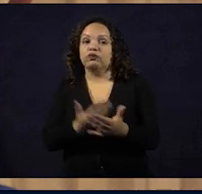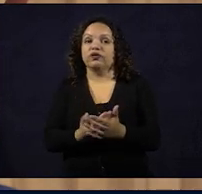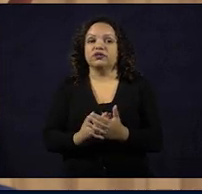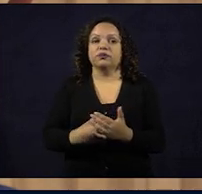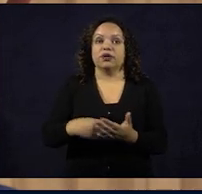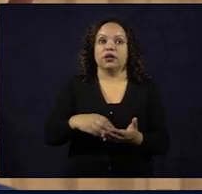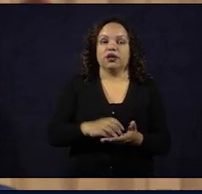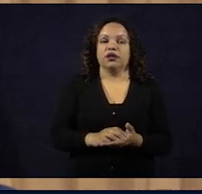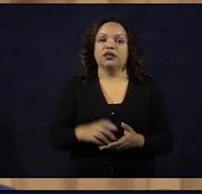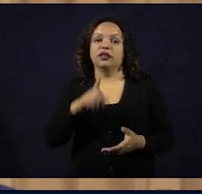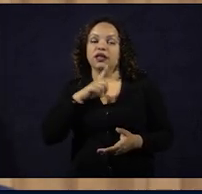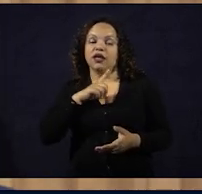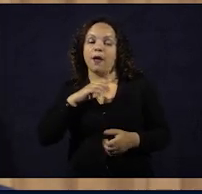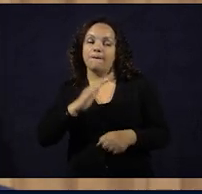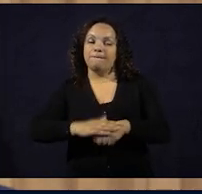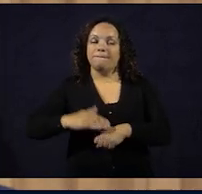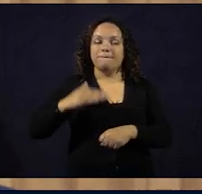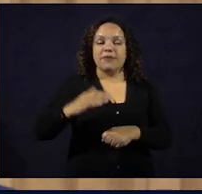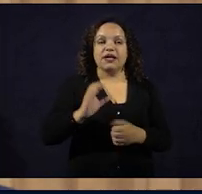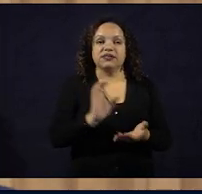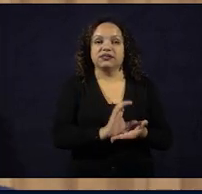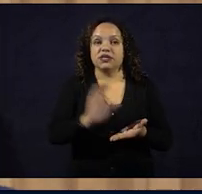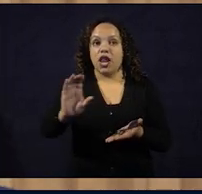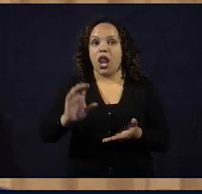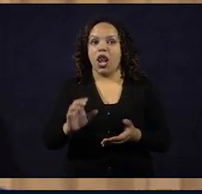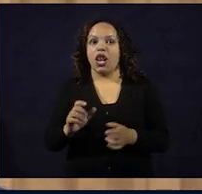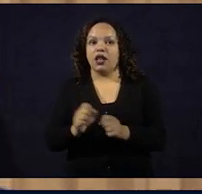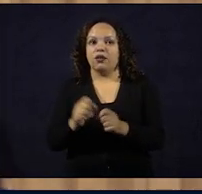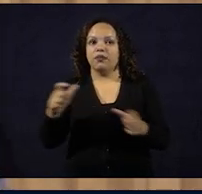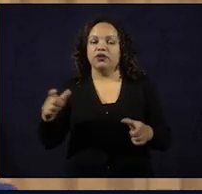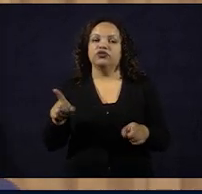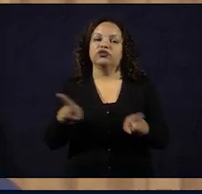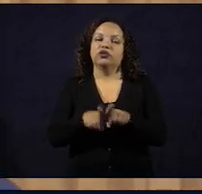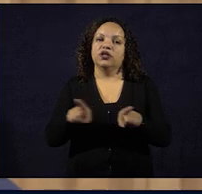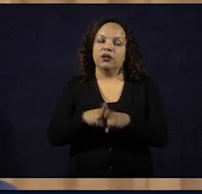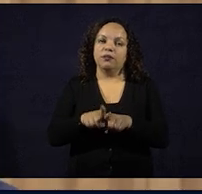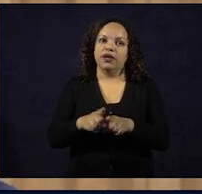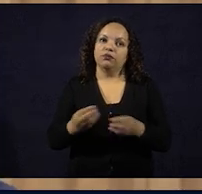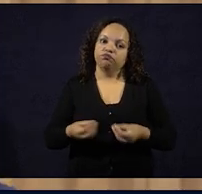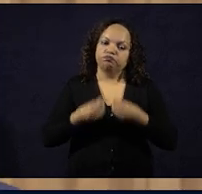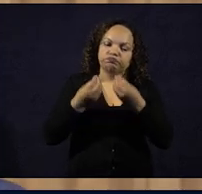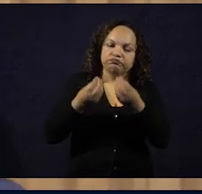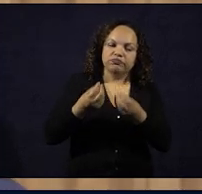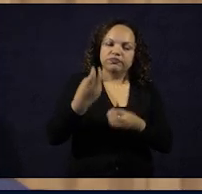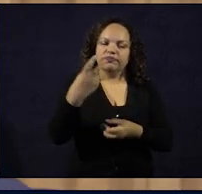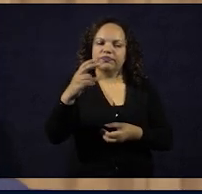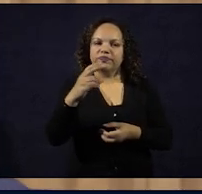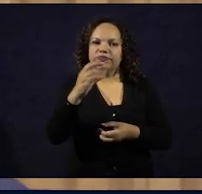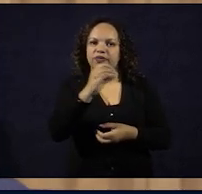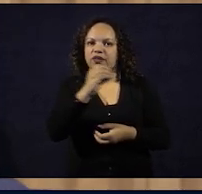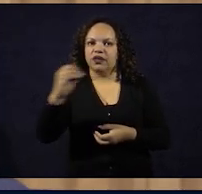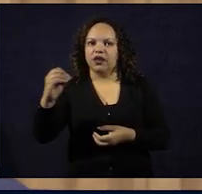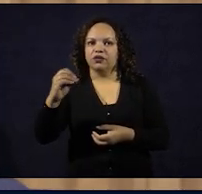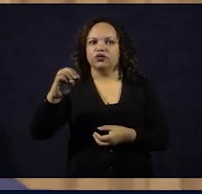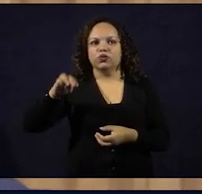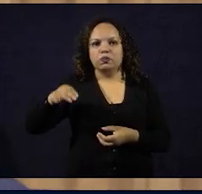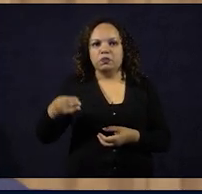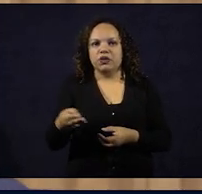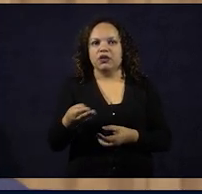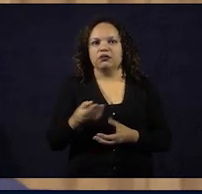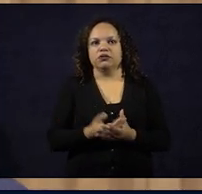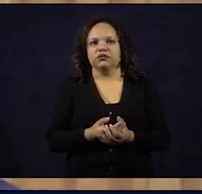continuem aumentando o limite fora isso a gente me tinha um clássico semana passada de 500 milhões BTG era o coordenador